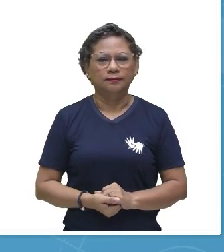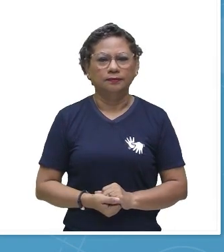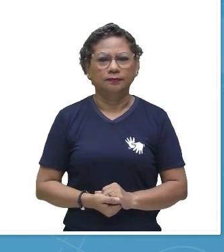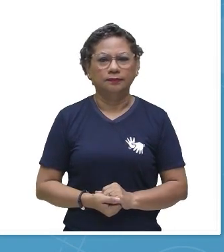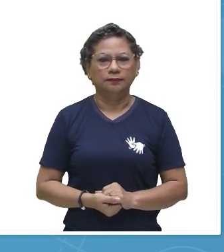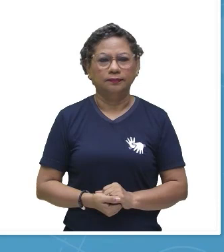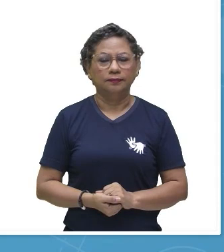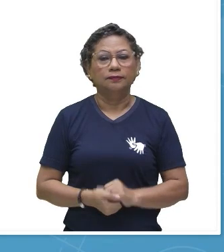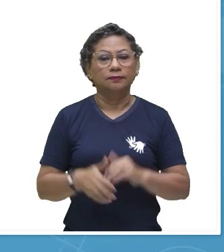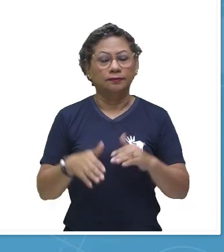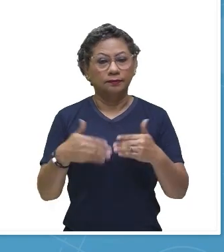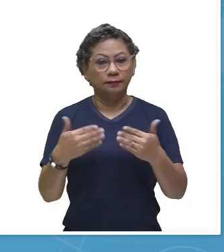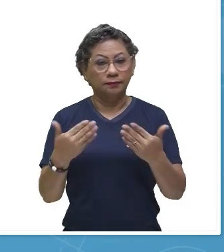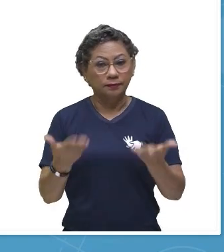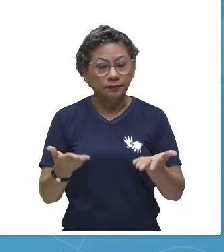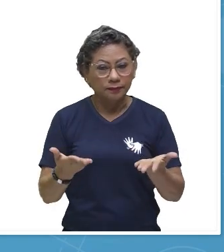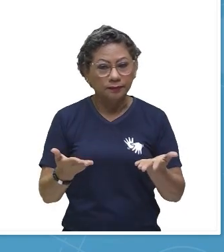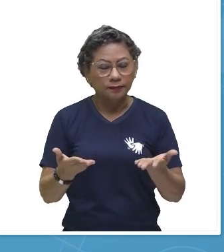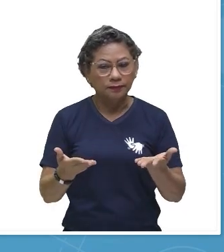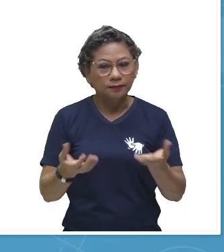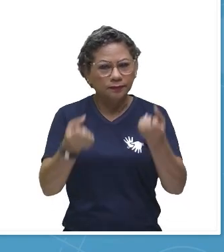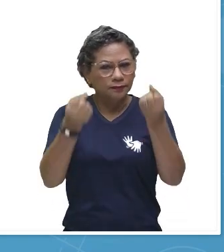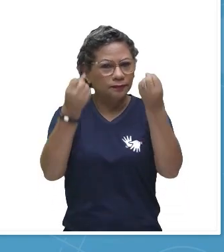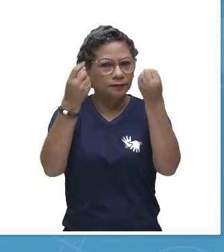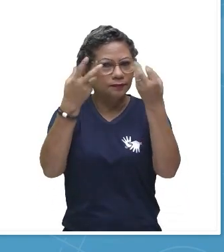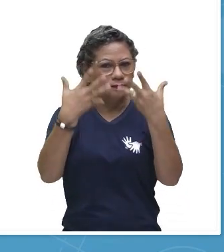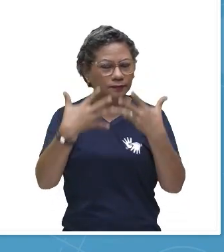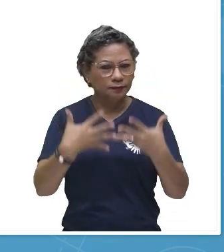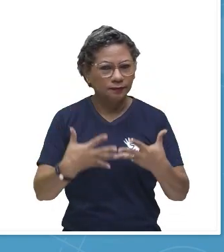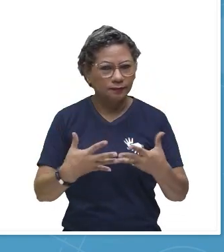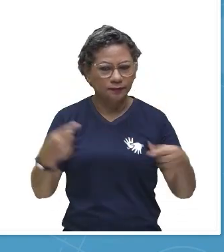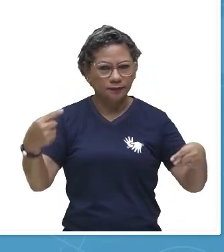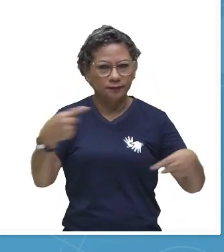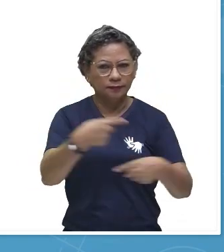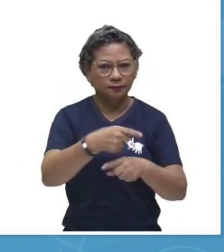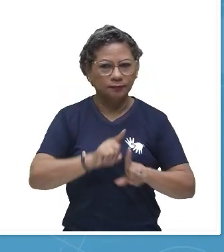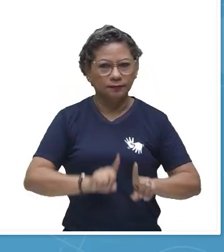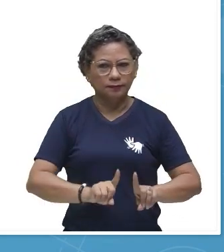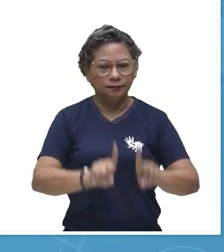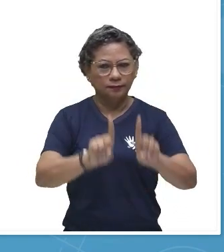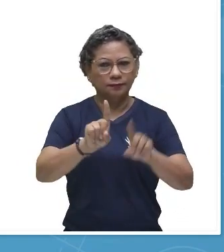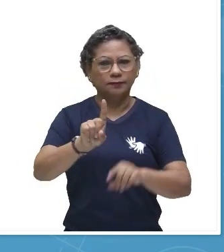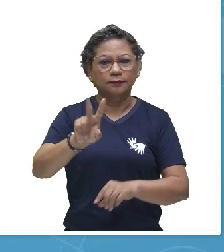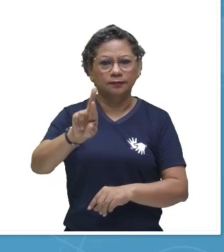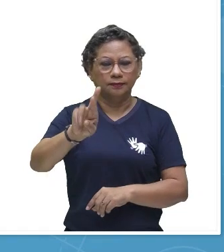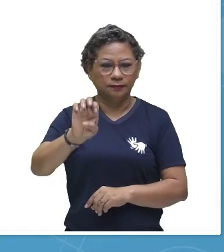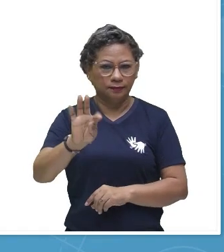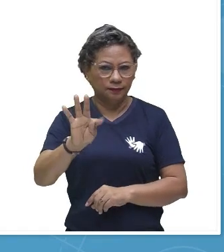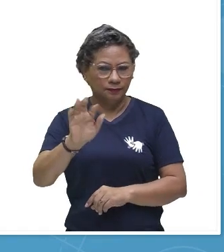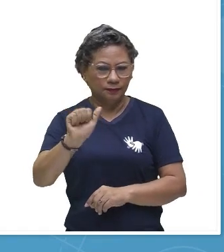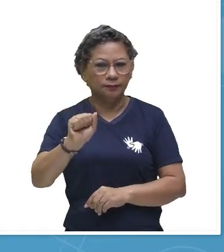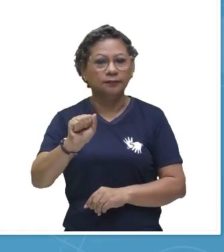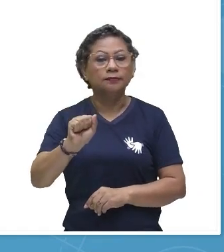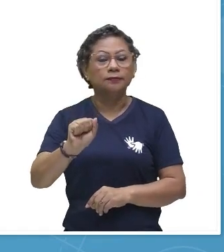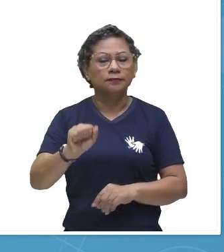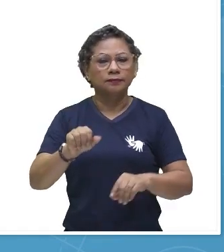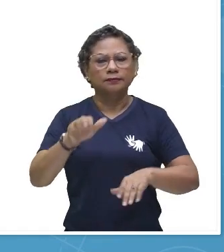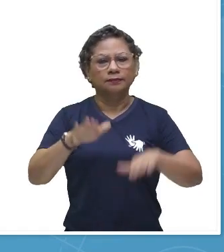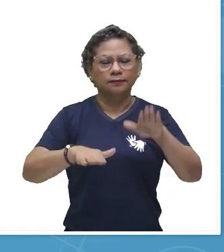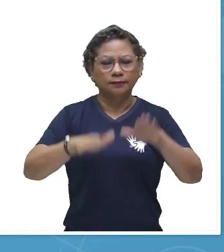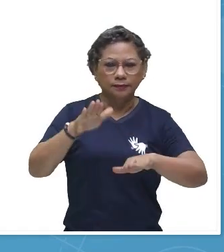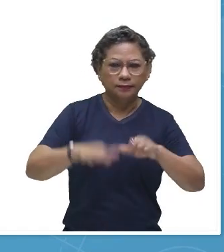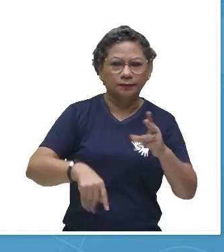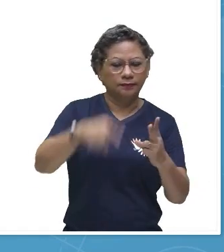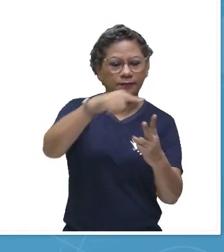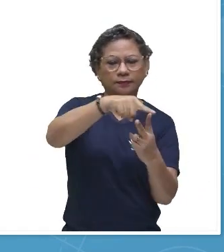Então, vejam que a gente classificou as retas dependendo do plano, se elas estão em planos iguais, se elas